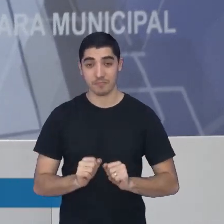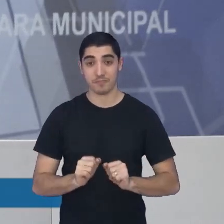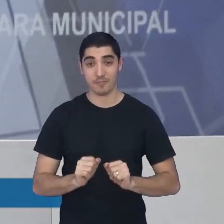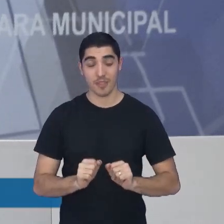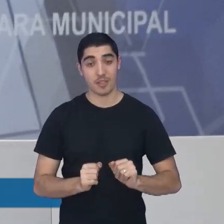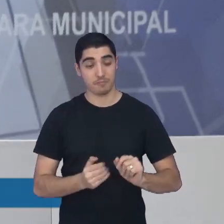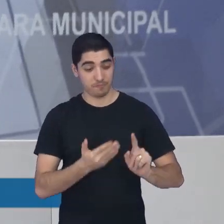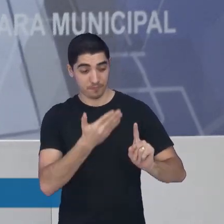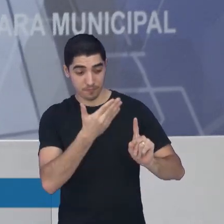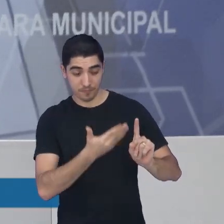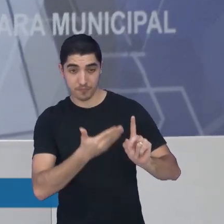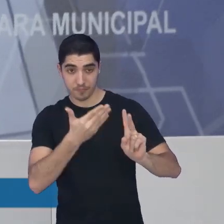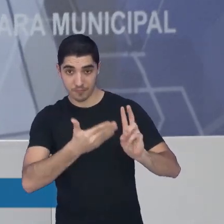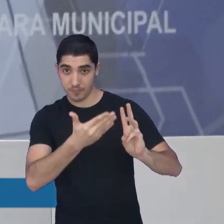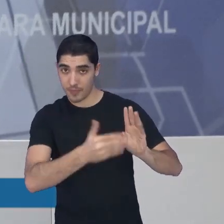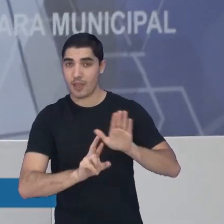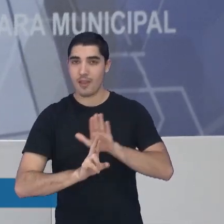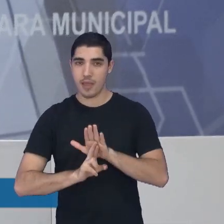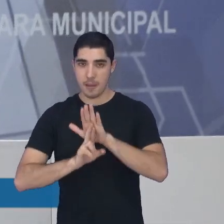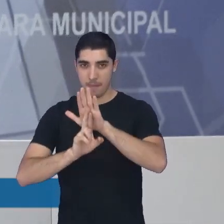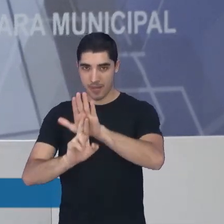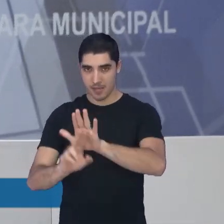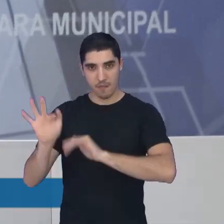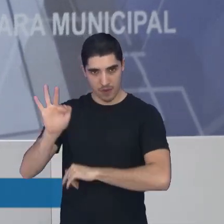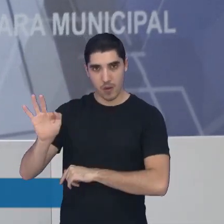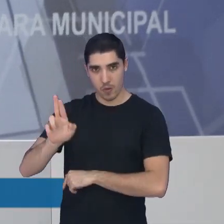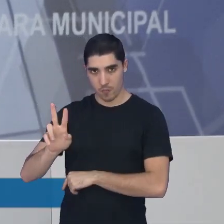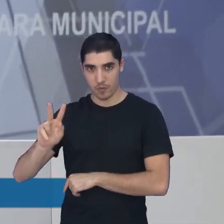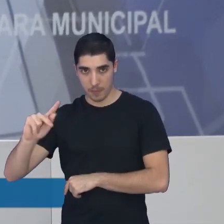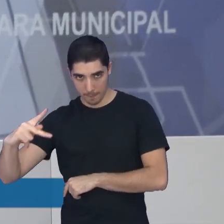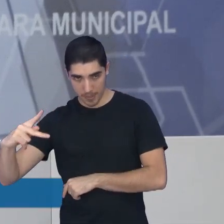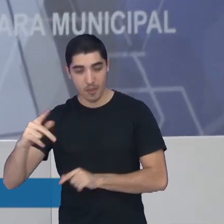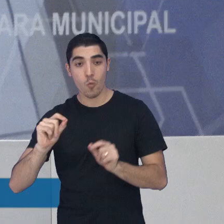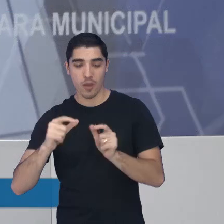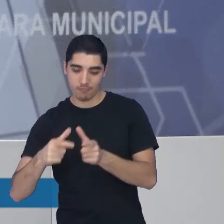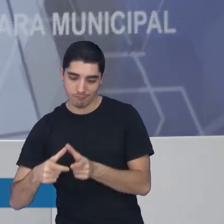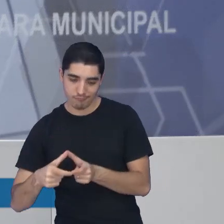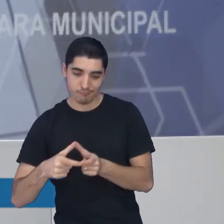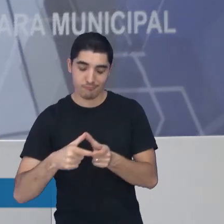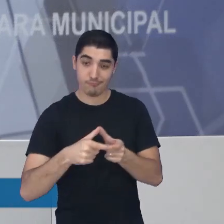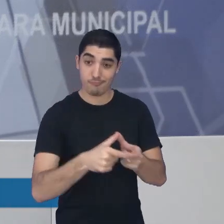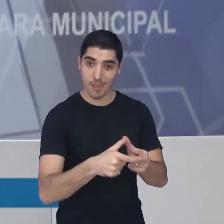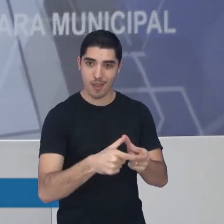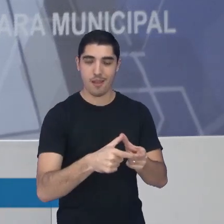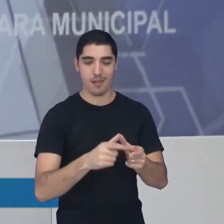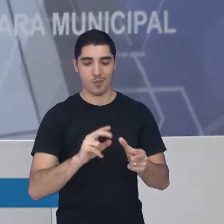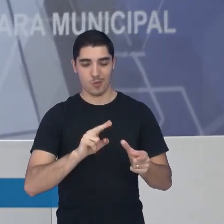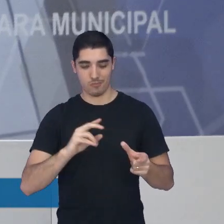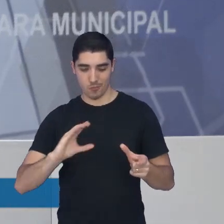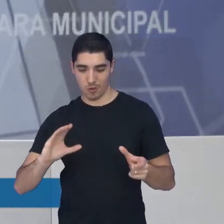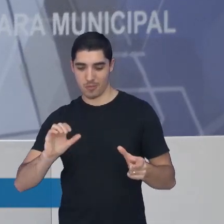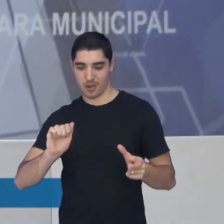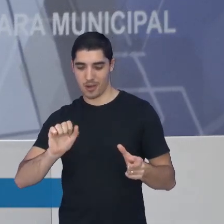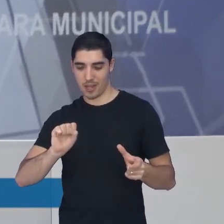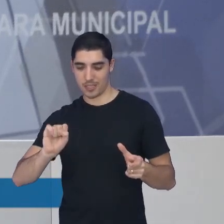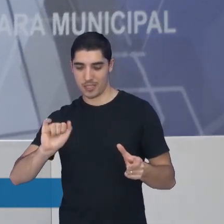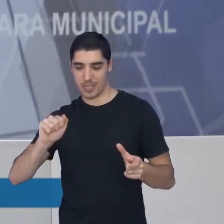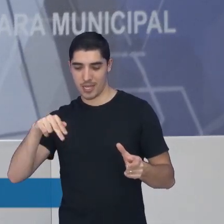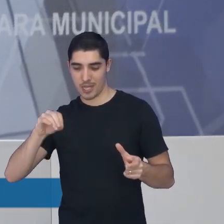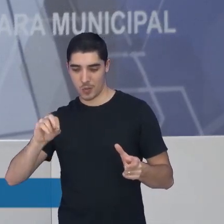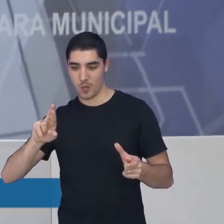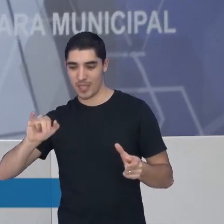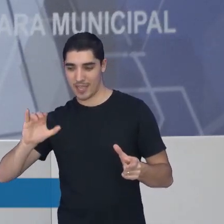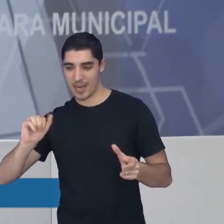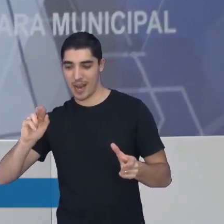dos representantes da Faculdade de Direito da Univap a medalha Cassiano Ricardo. Pedimos que o vereador Juvenil